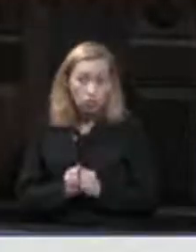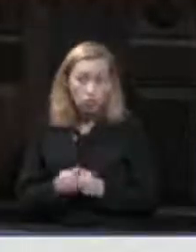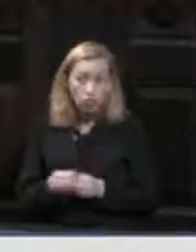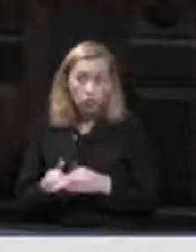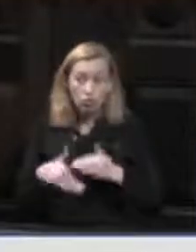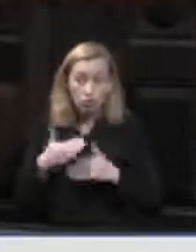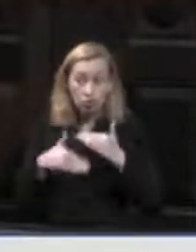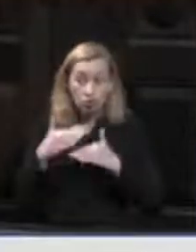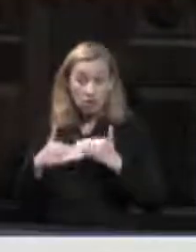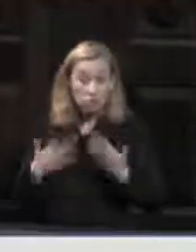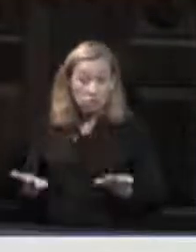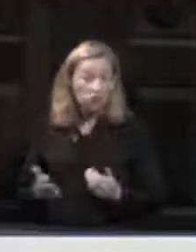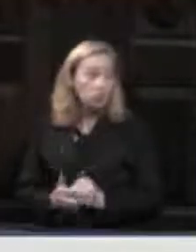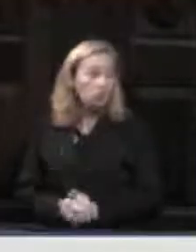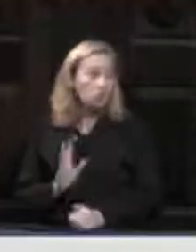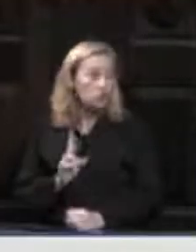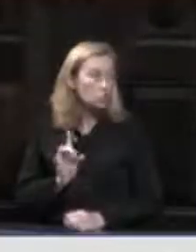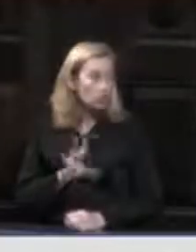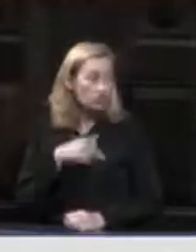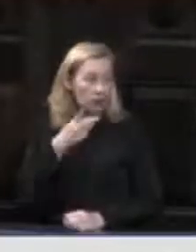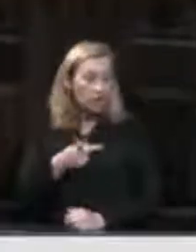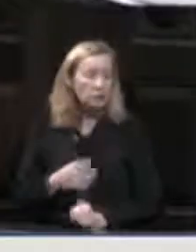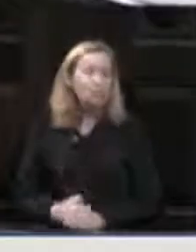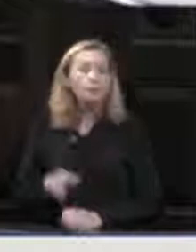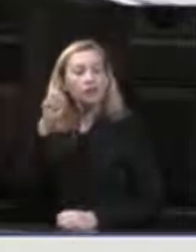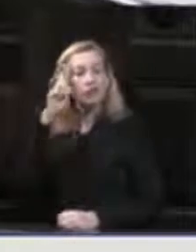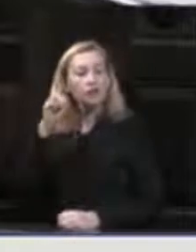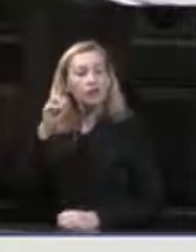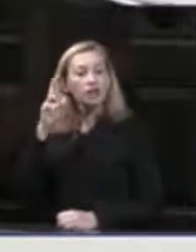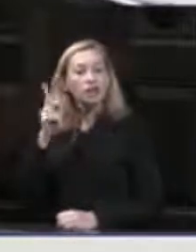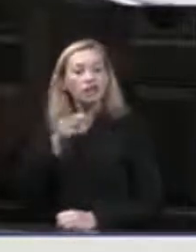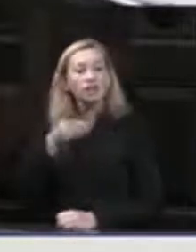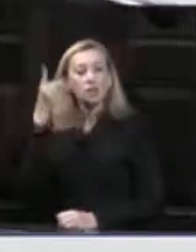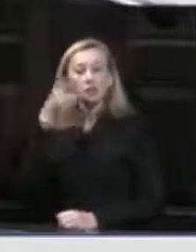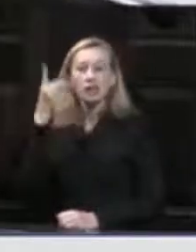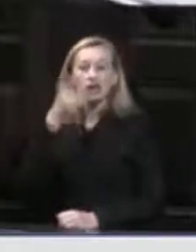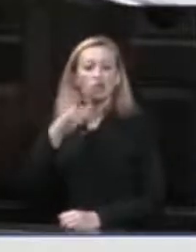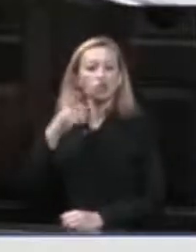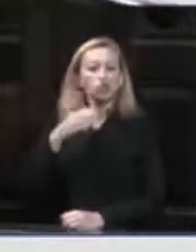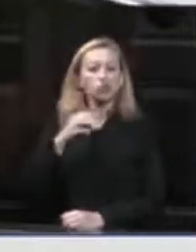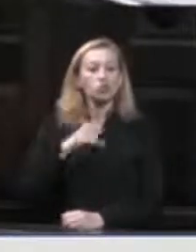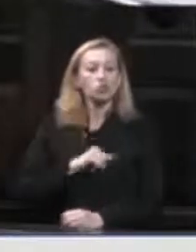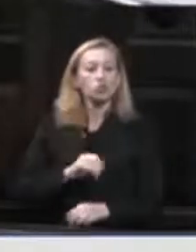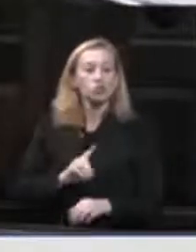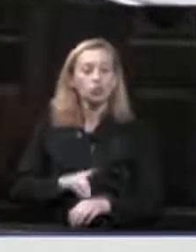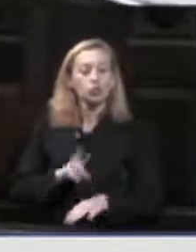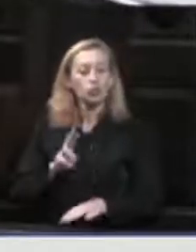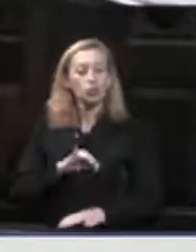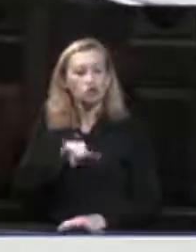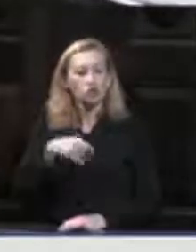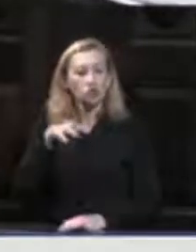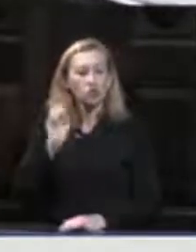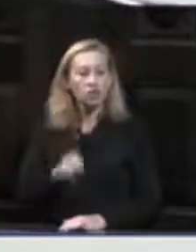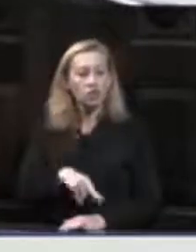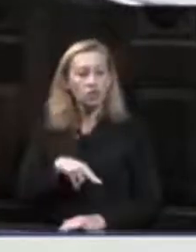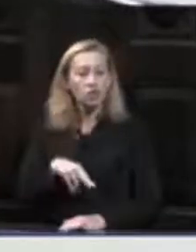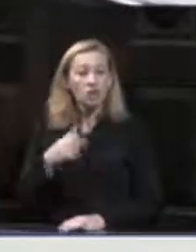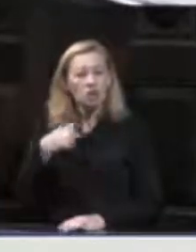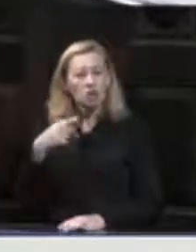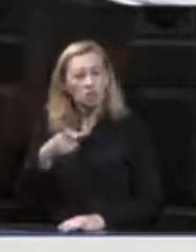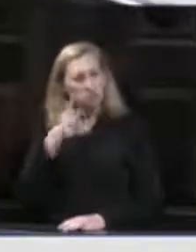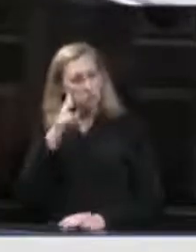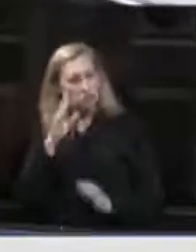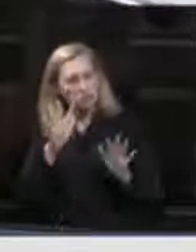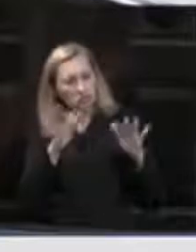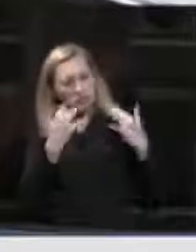Excelência me concede uma parte? Ou não? Deputado Julianelli, eu ouvindo Vossa Excelência falar e